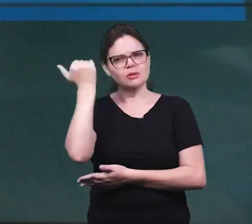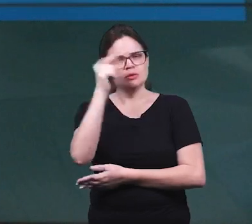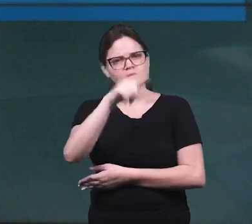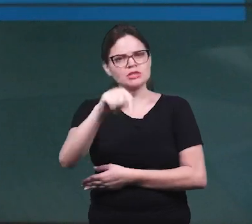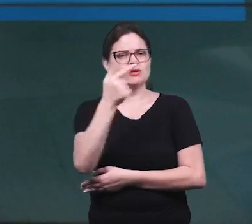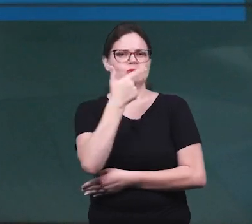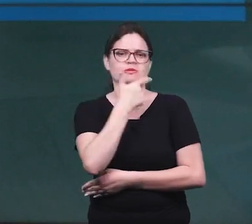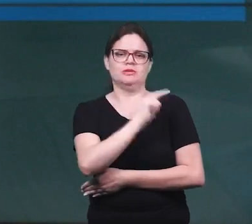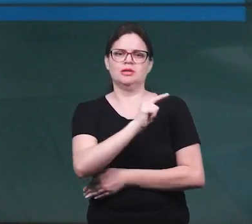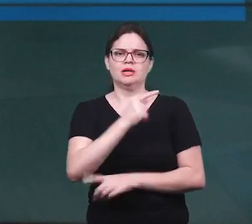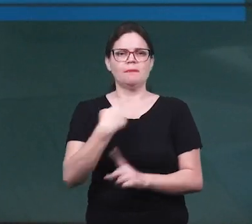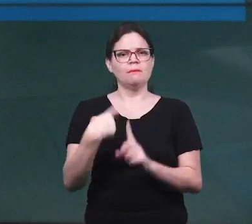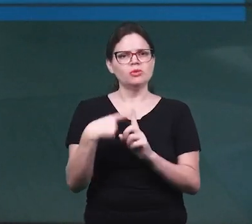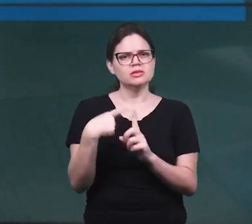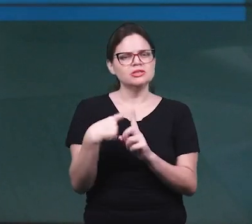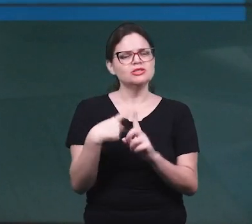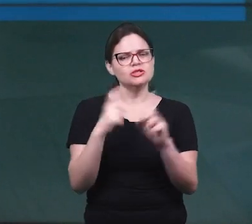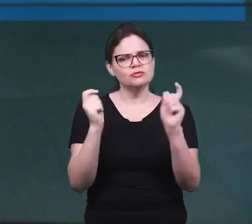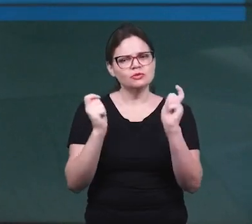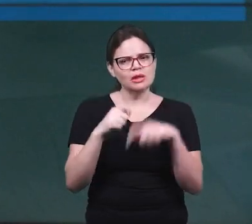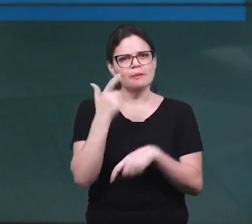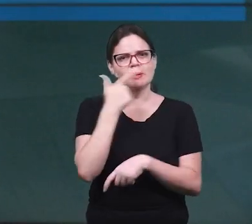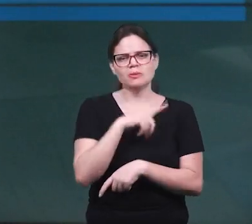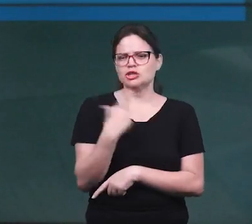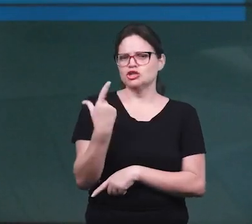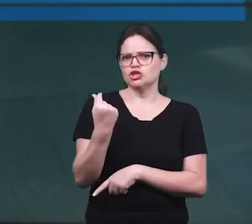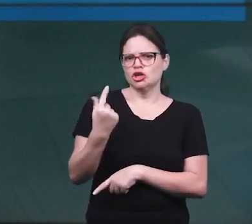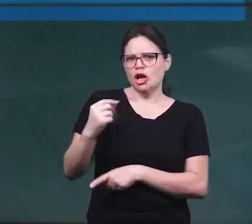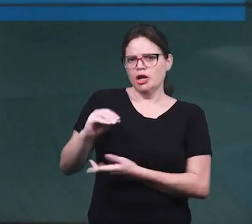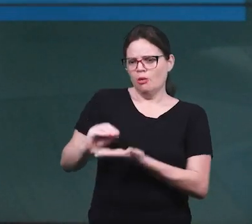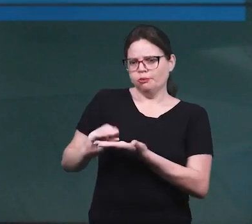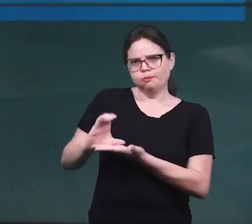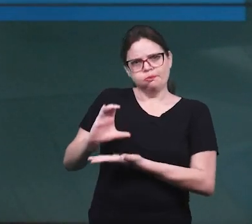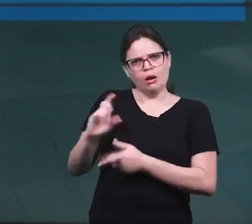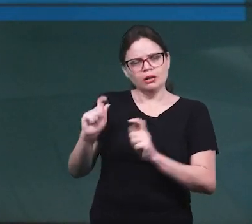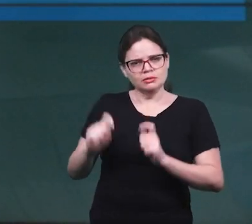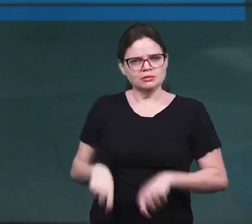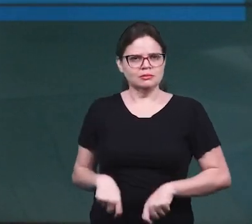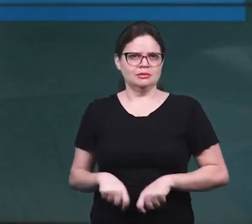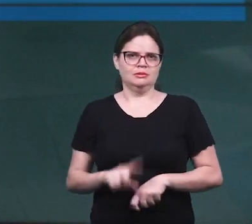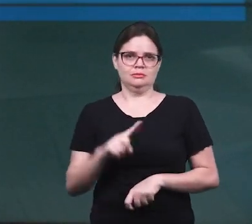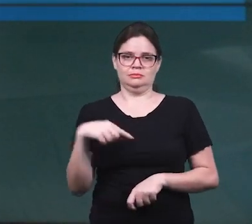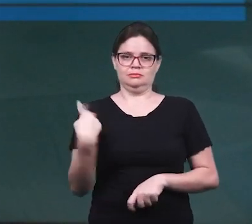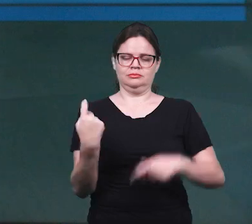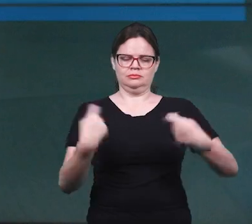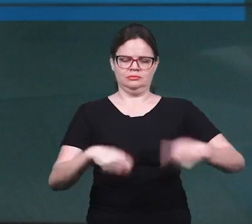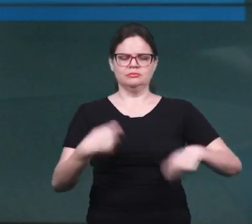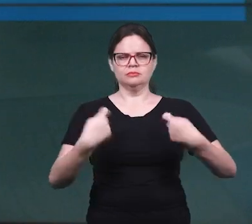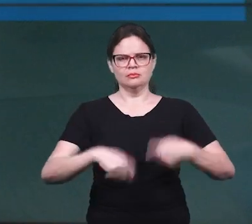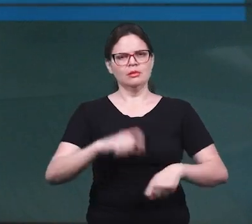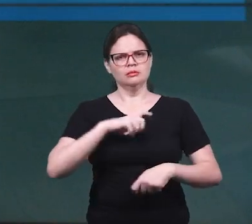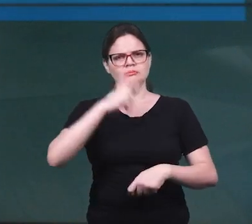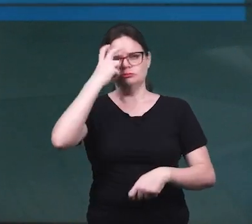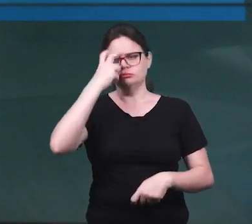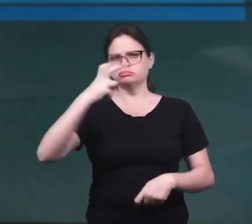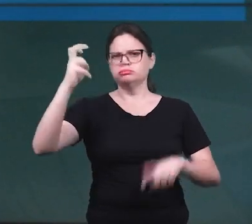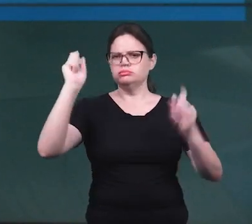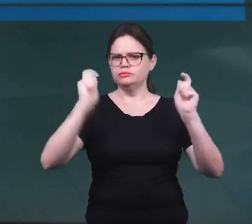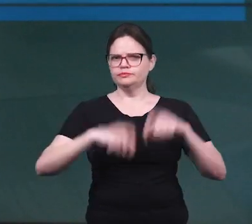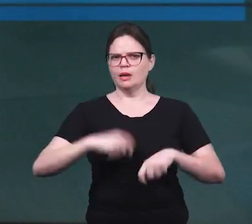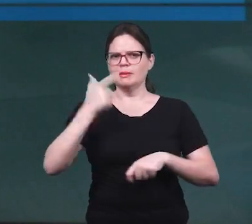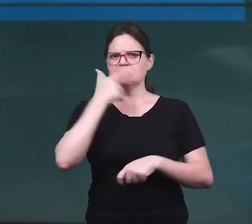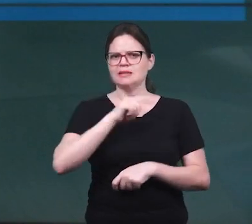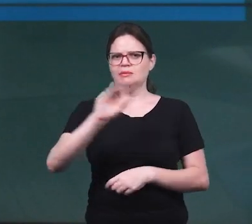positiva, gerando ganho. Então, nós precisamos ter inteligência para